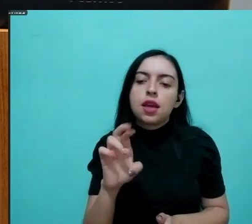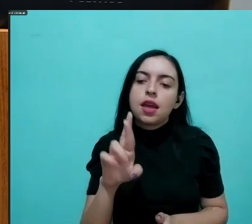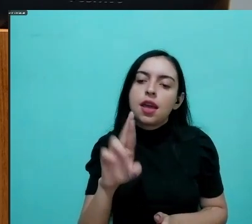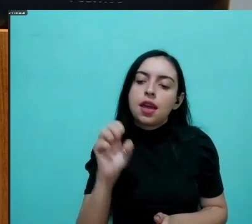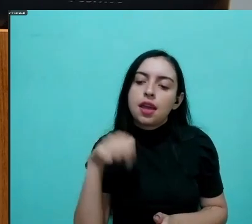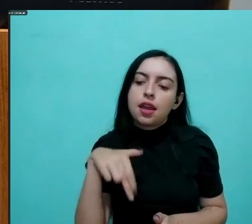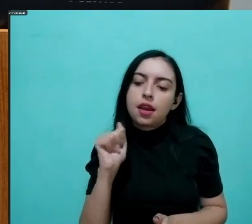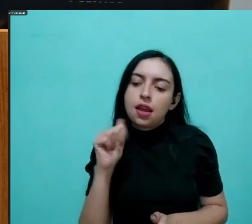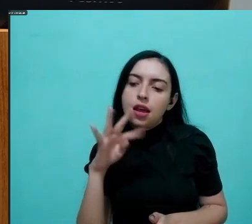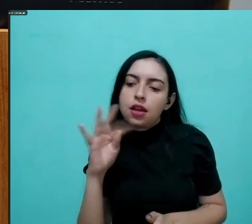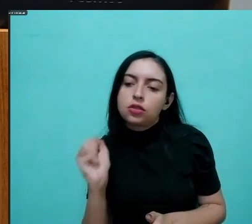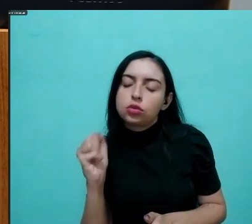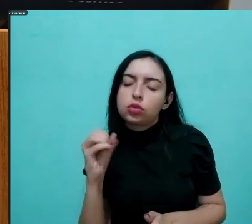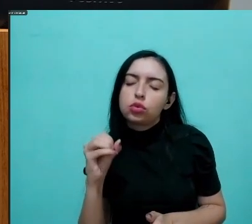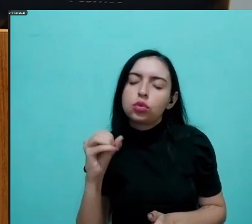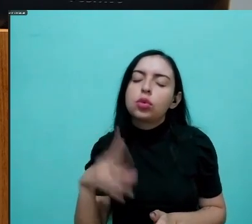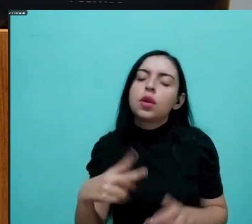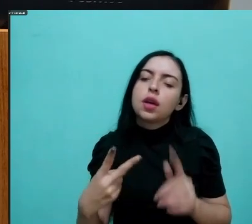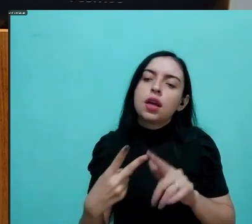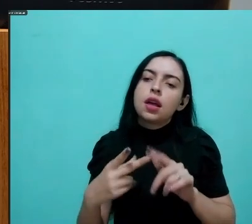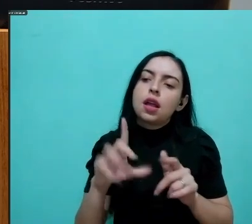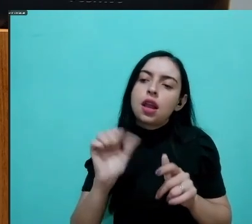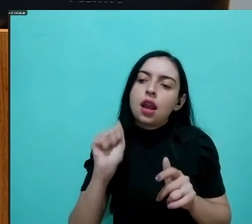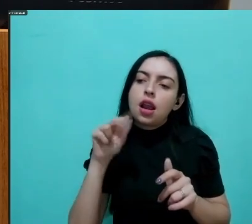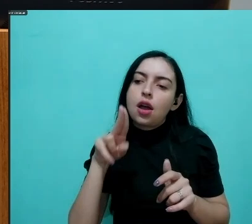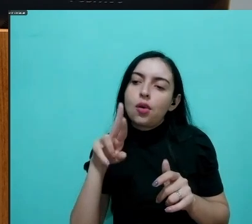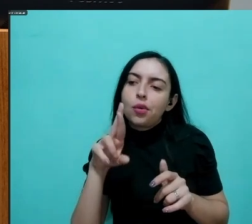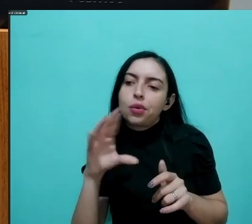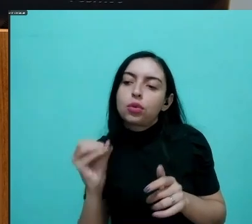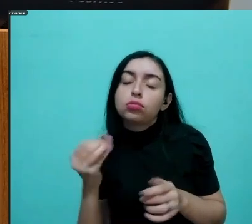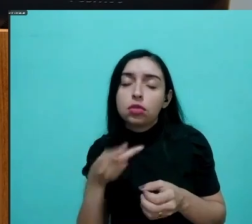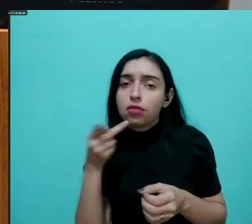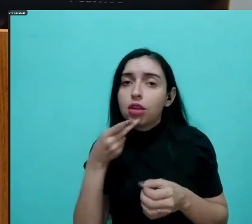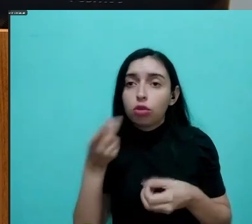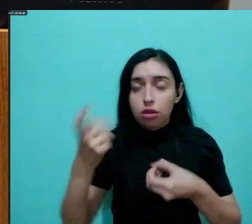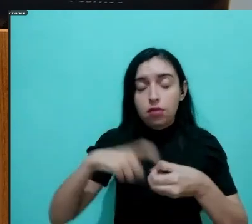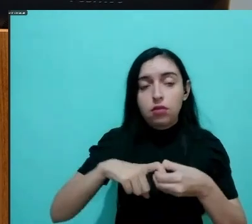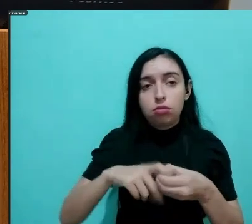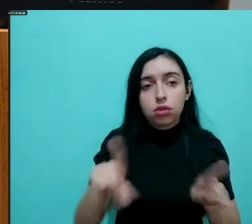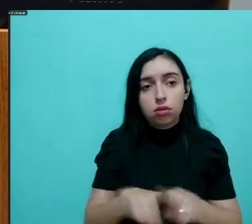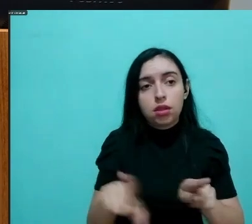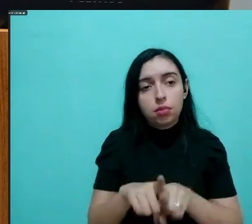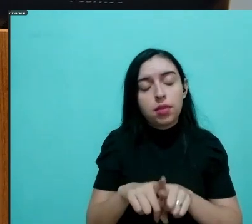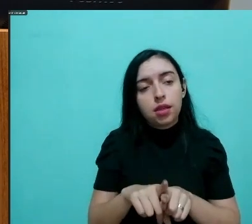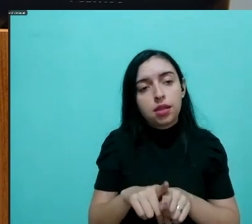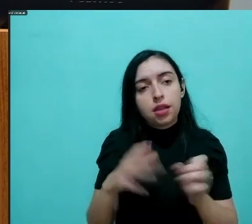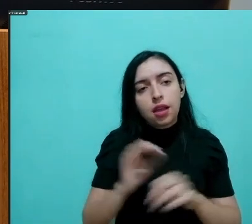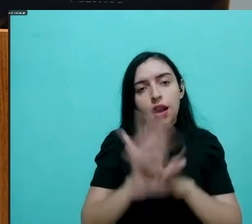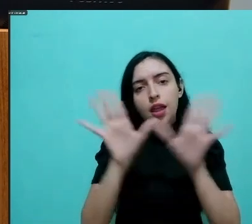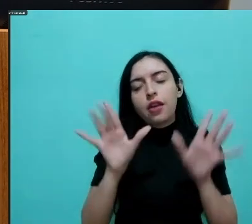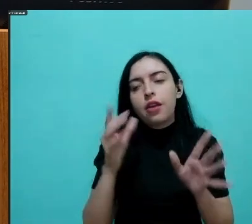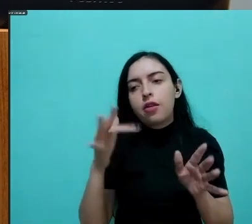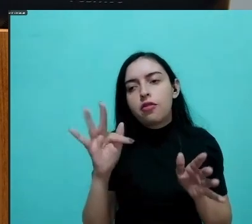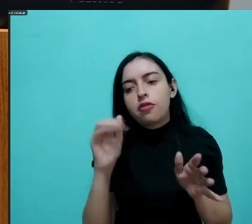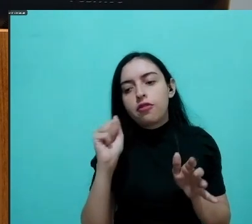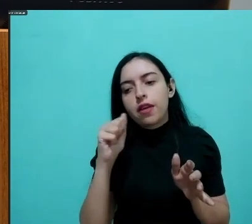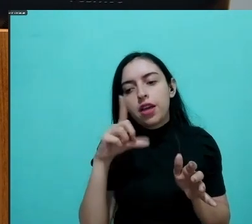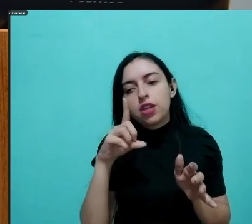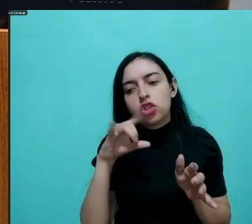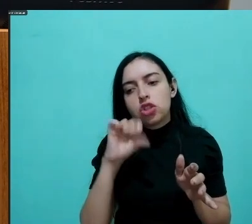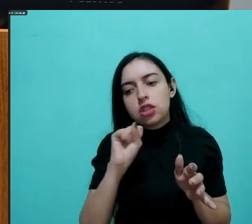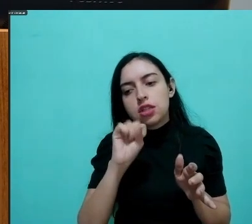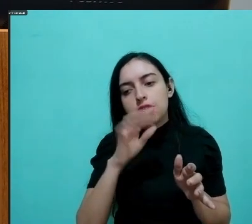Lauro Ishikawa, que acabou de sair, mas diz que volta, né? E também, claro, a FADISP e a Unialfa, né,